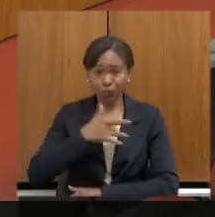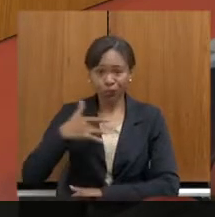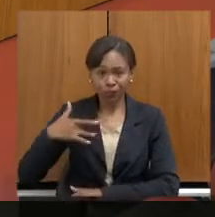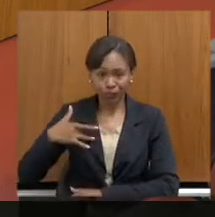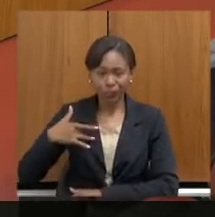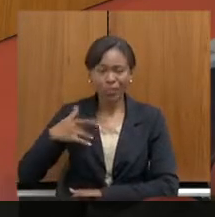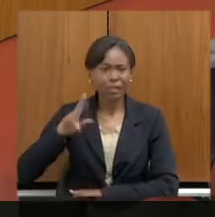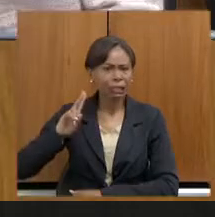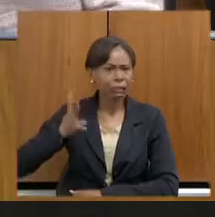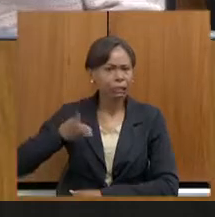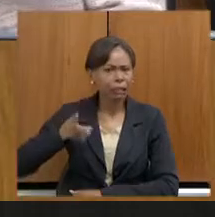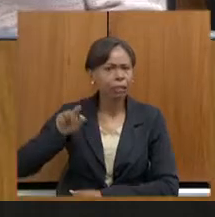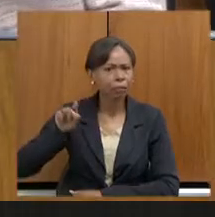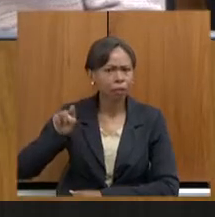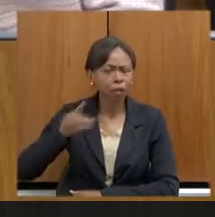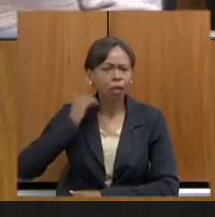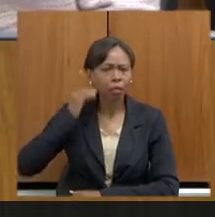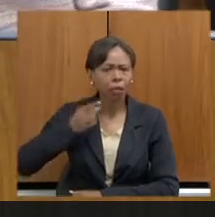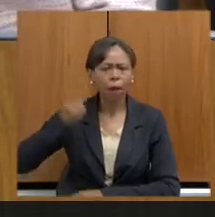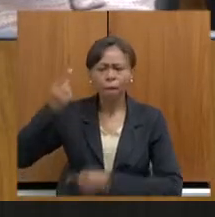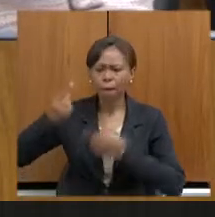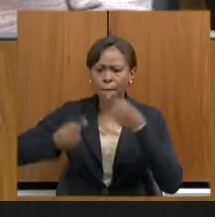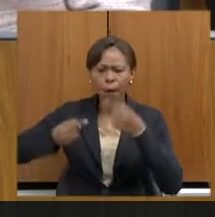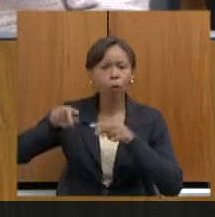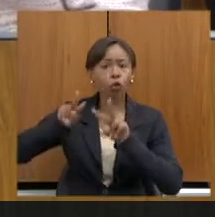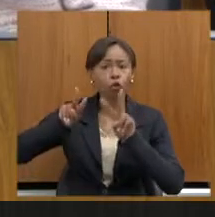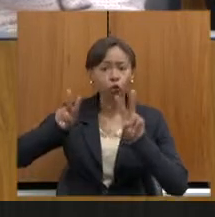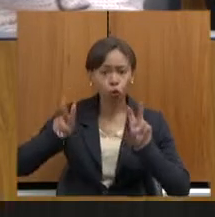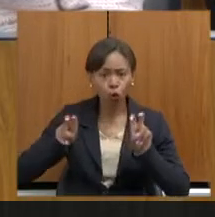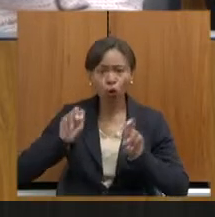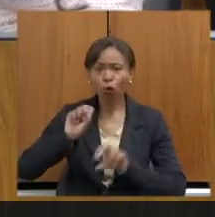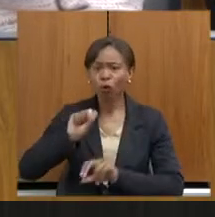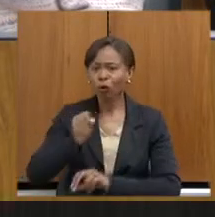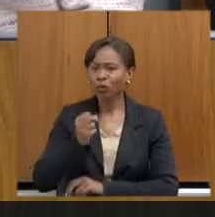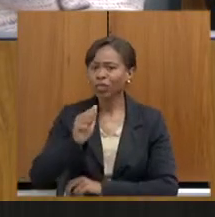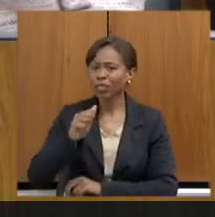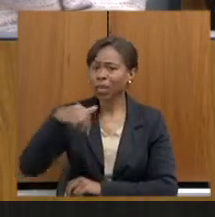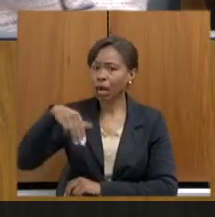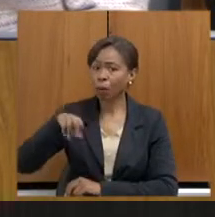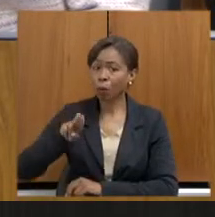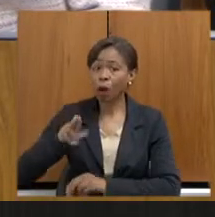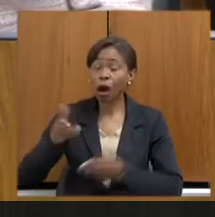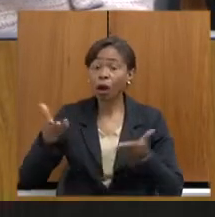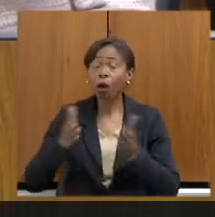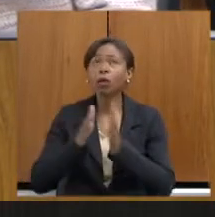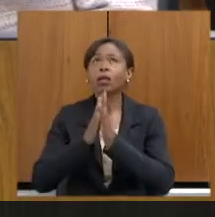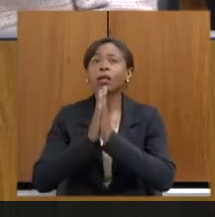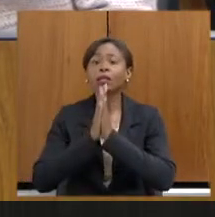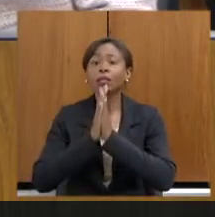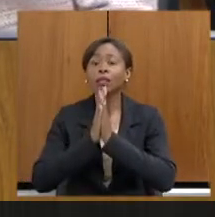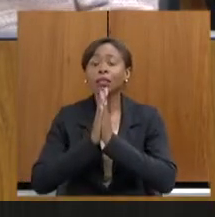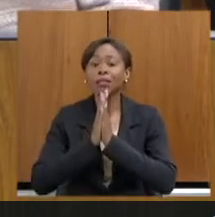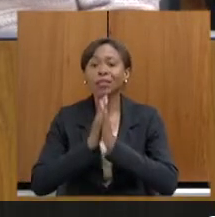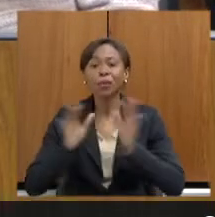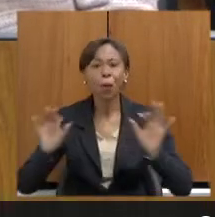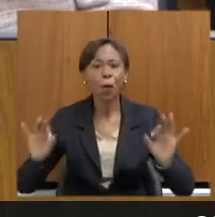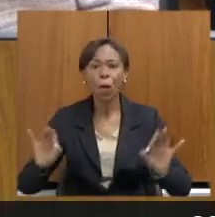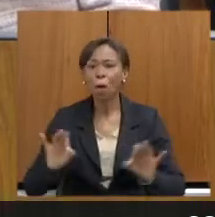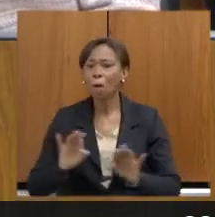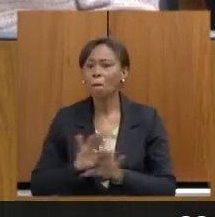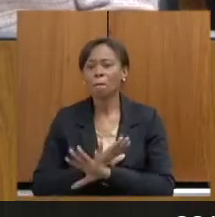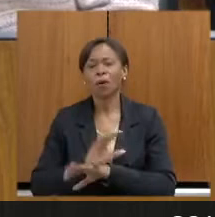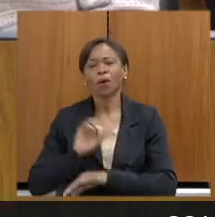pela deputada celise e agora a gente tá vendo aí que graças a Deus Finalmente nós vamos ter aí o Macro